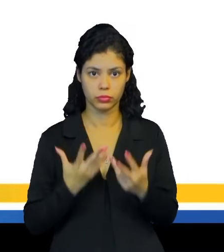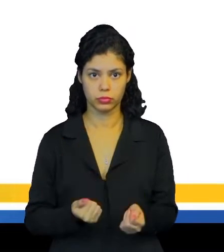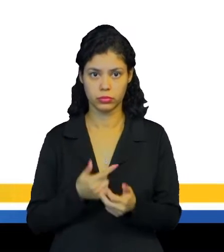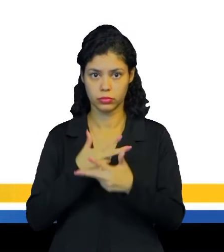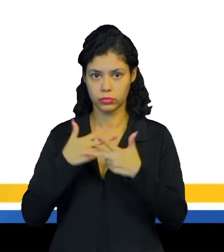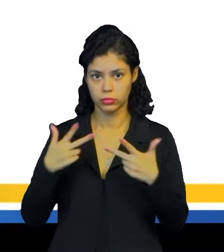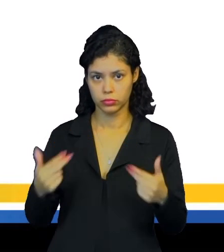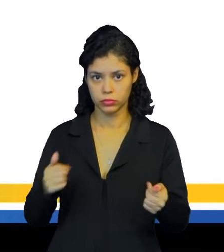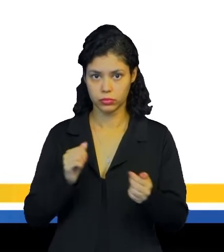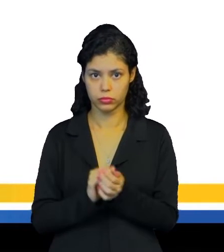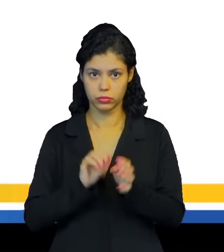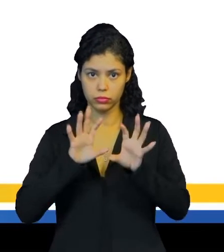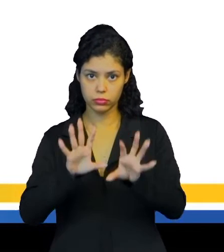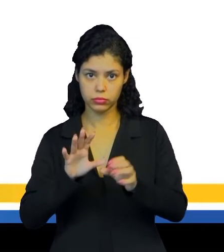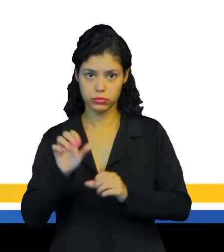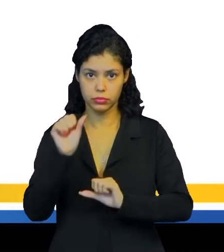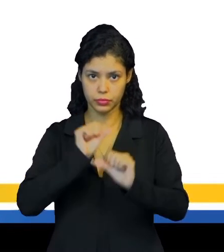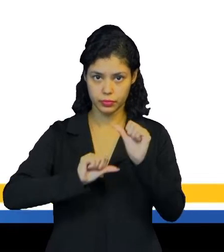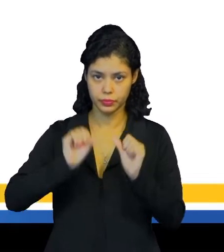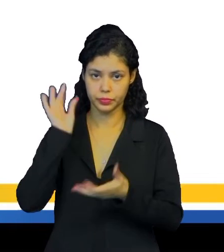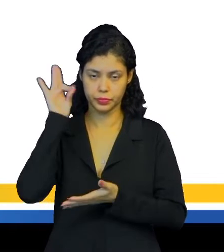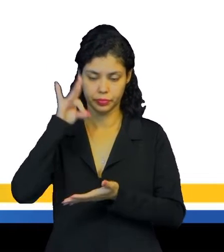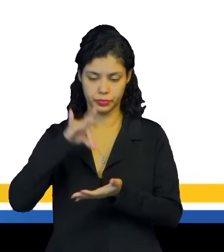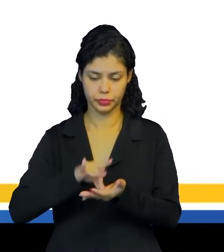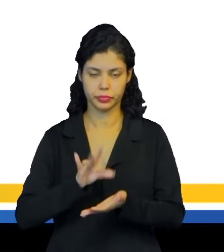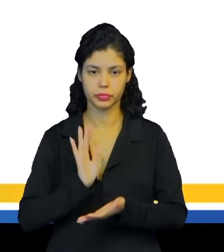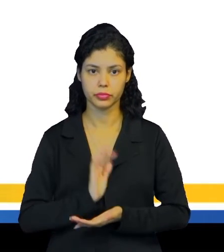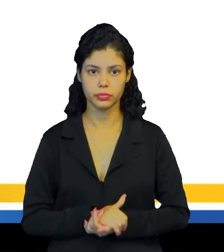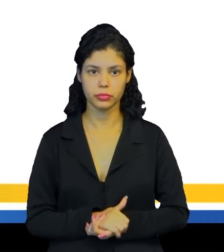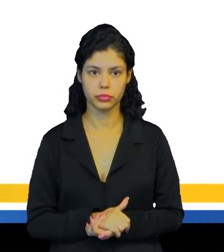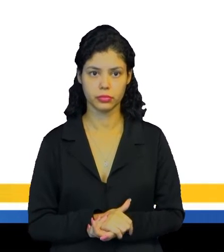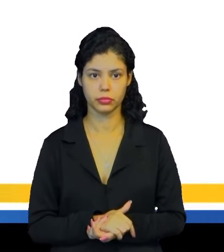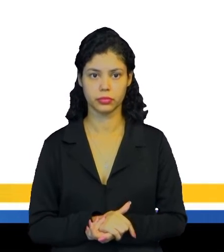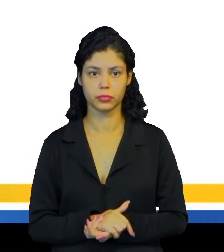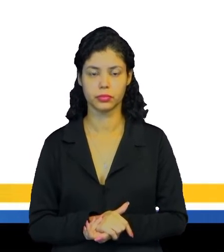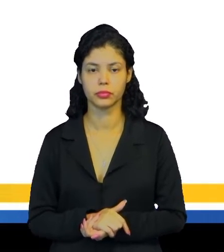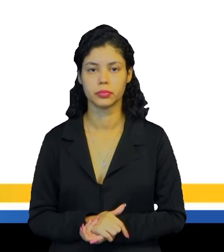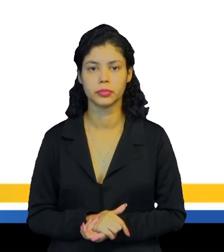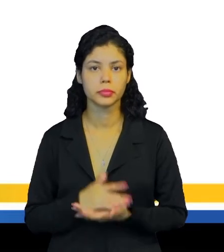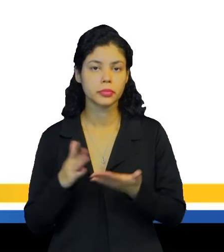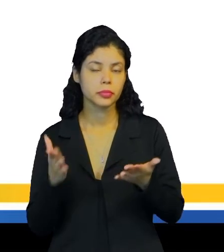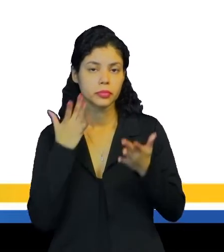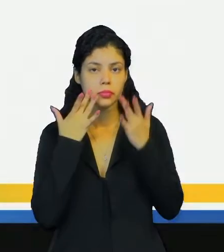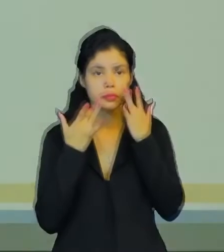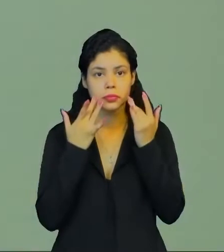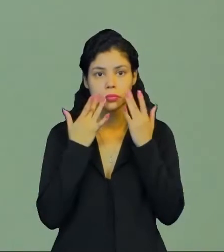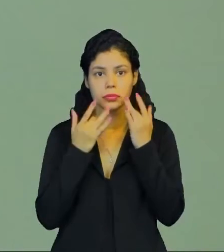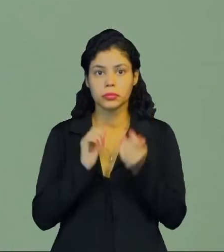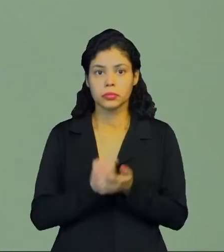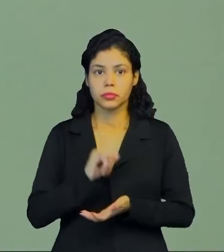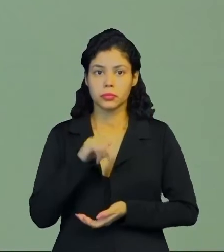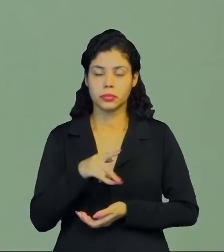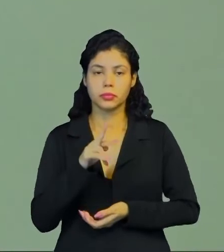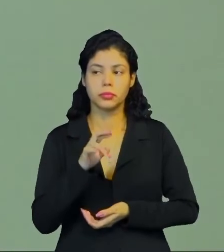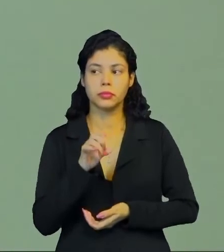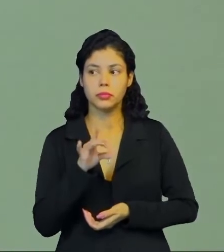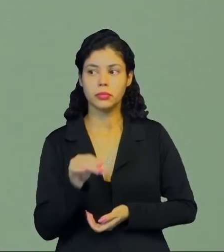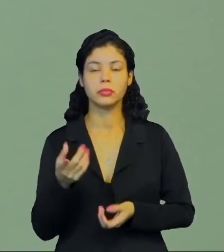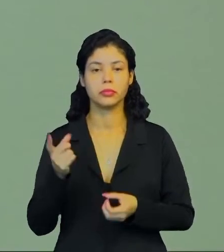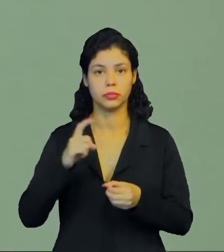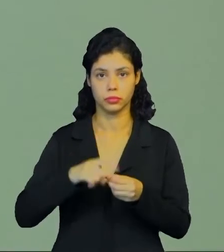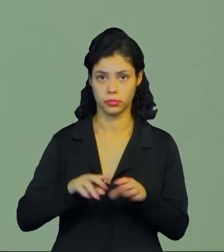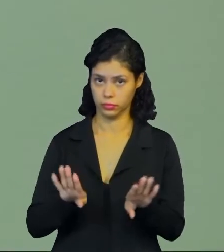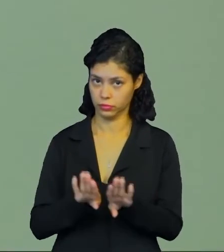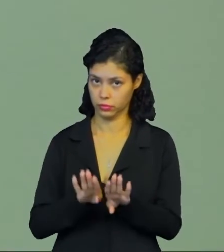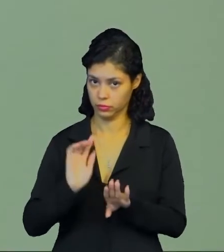de objetos, assim distorcendo a realidade, né? Então o teatro impressionista, ele vem